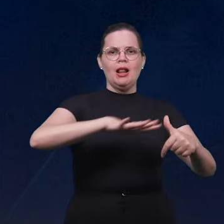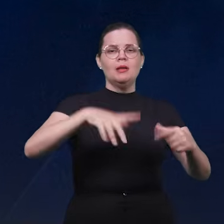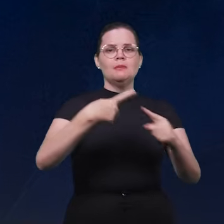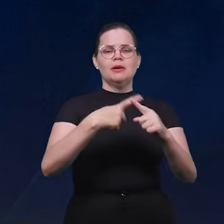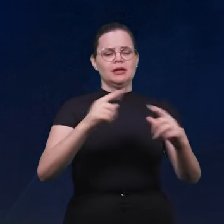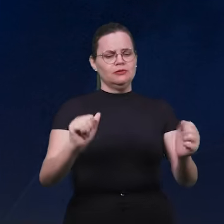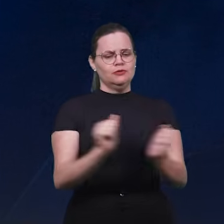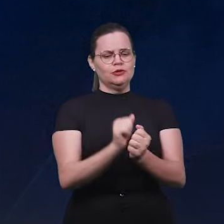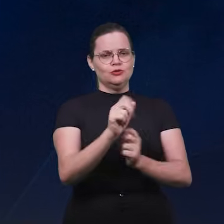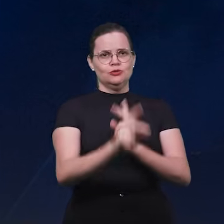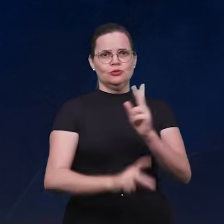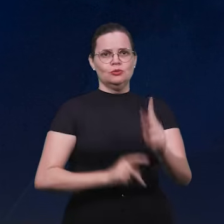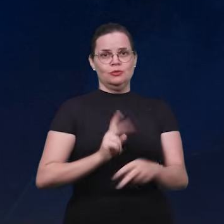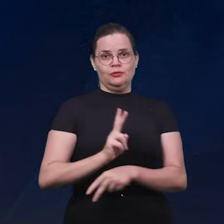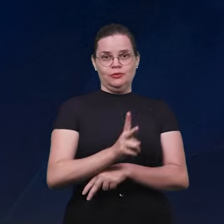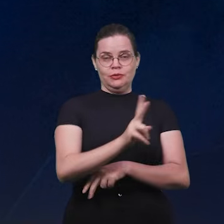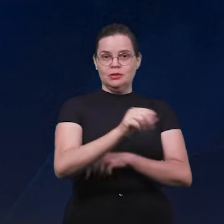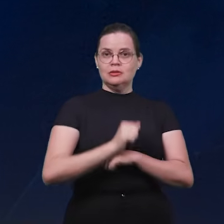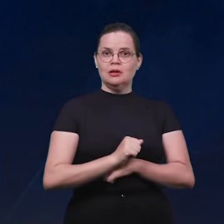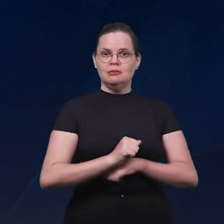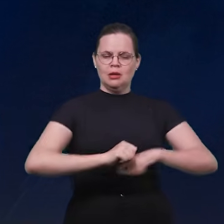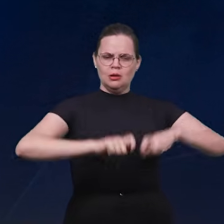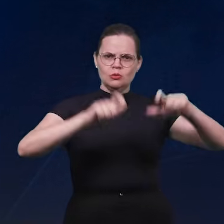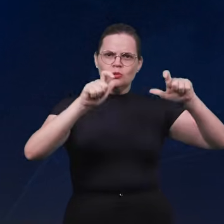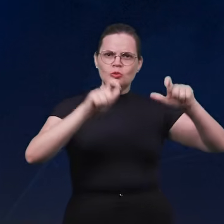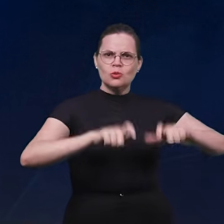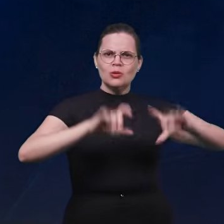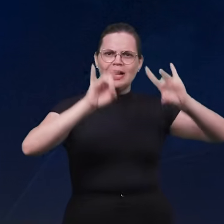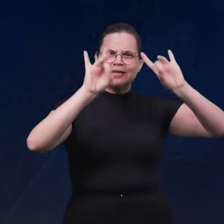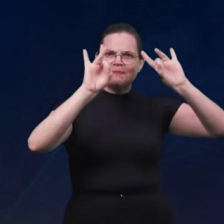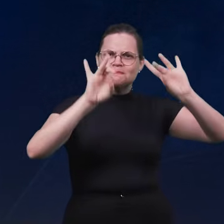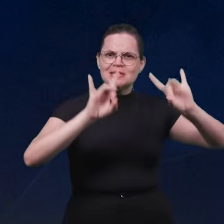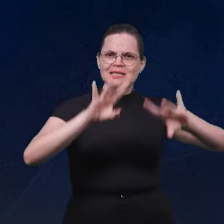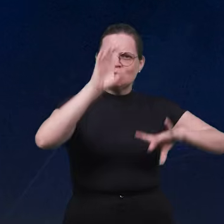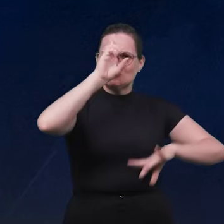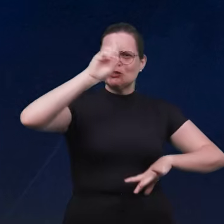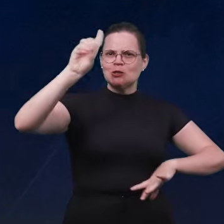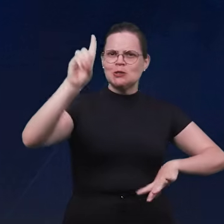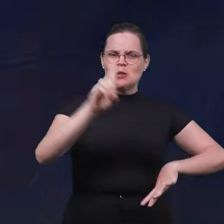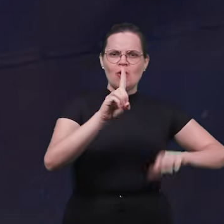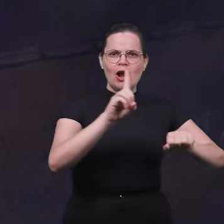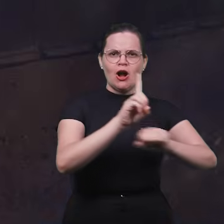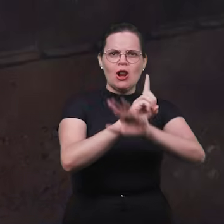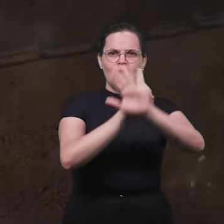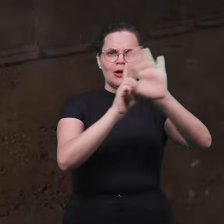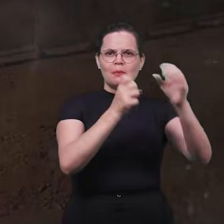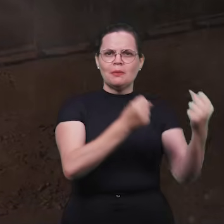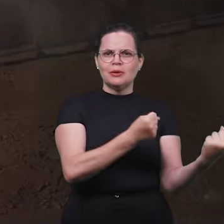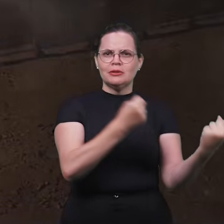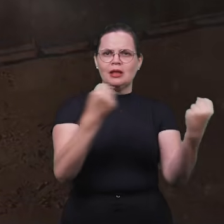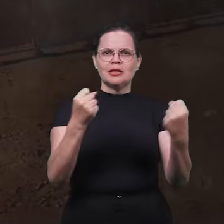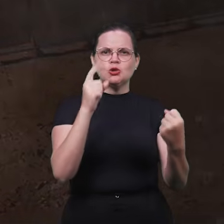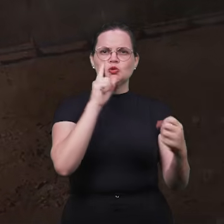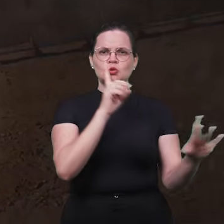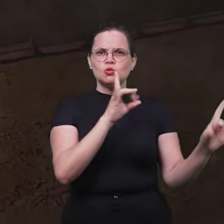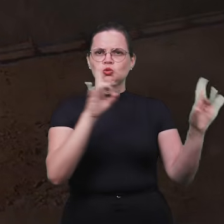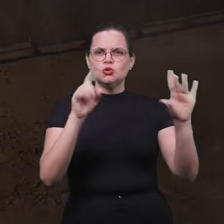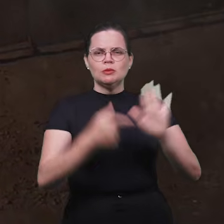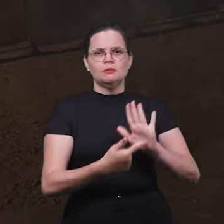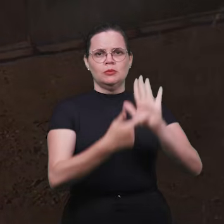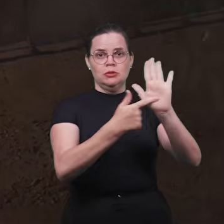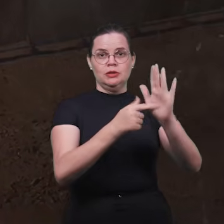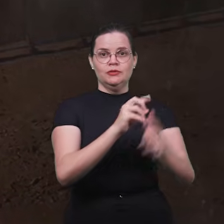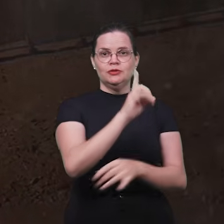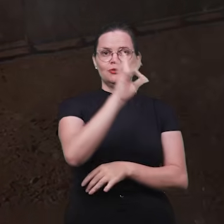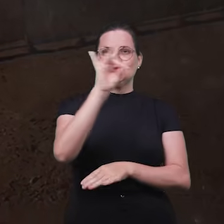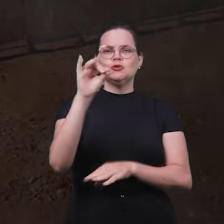com o seu povo. Era um lugar de manifestação da glória de Deus dia e noite. De dia, na